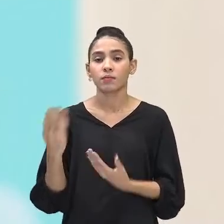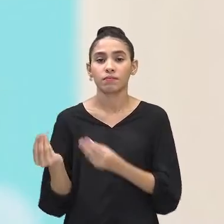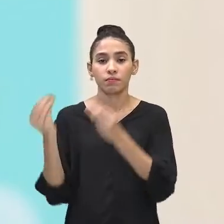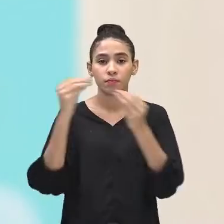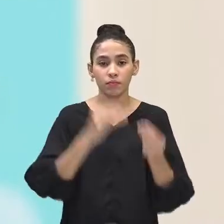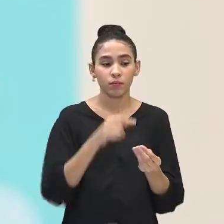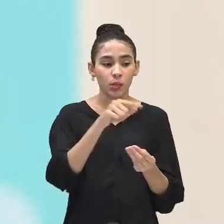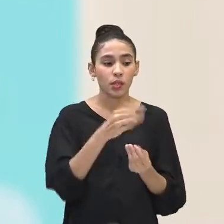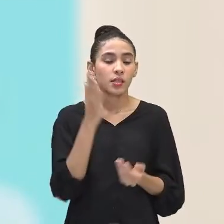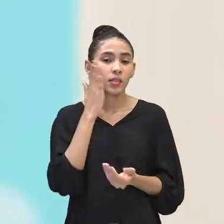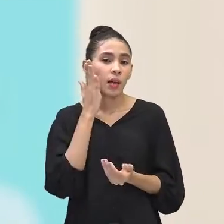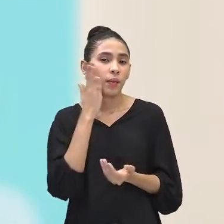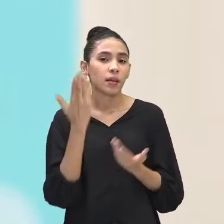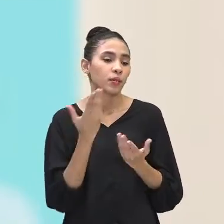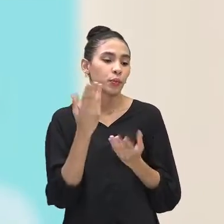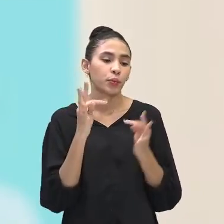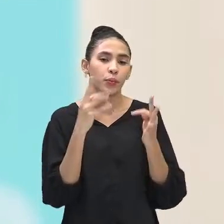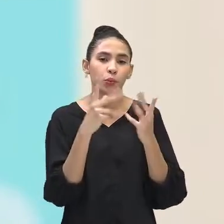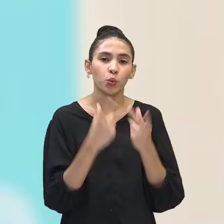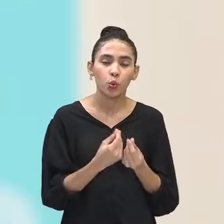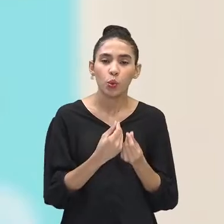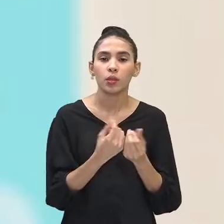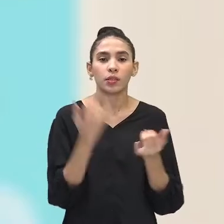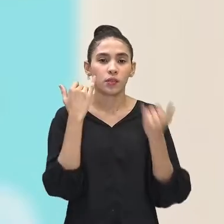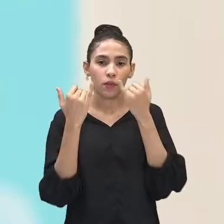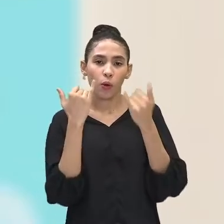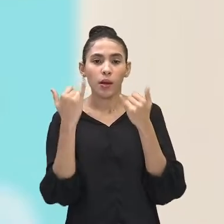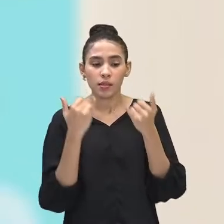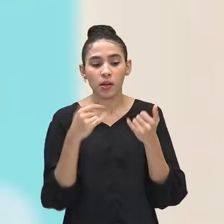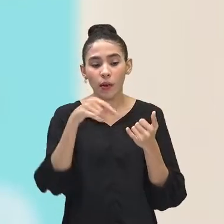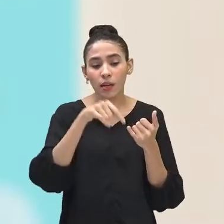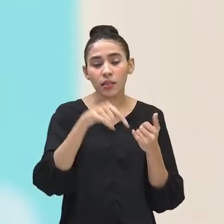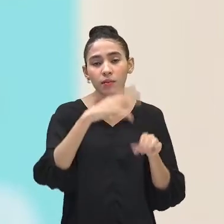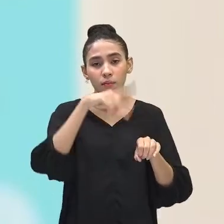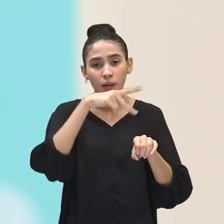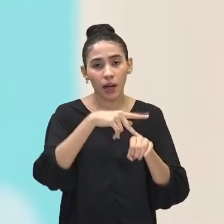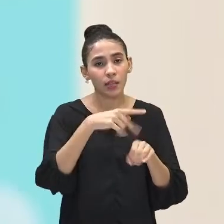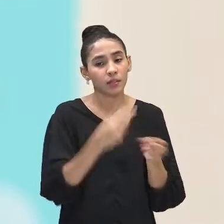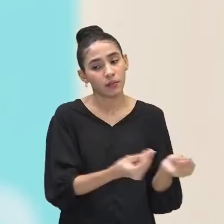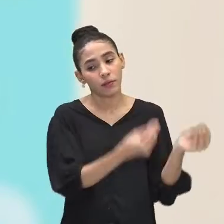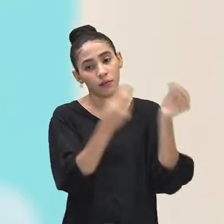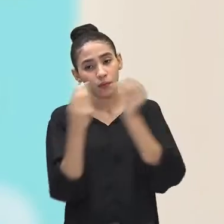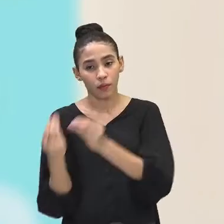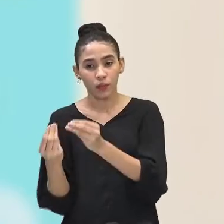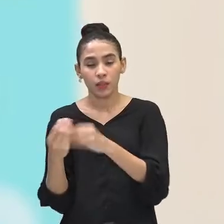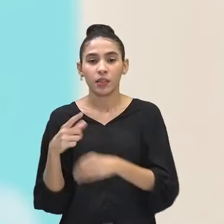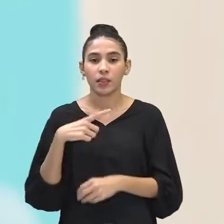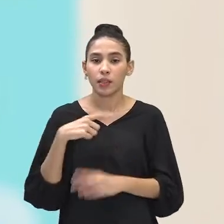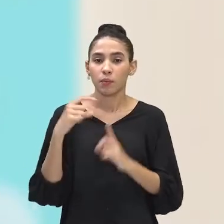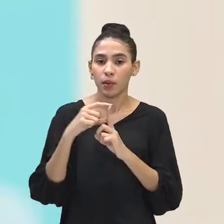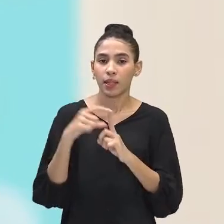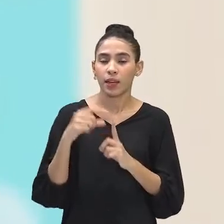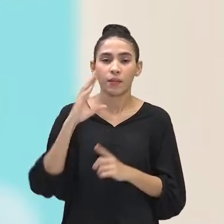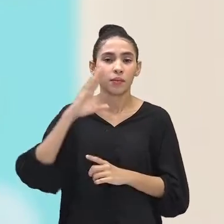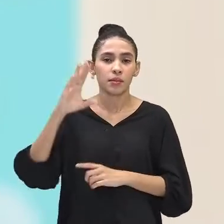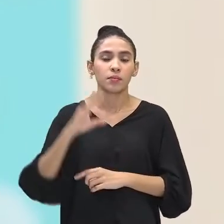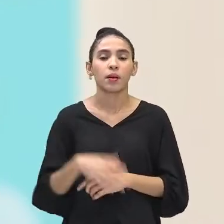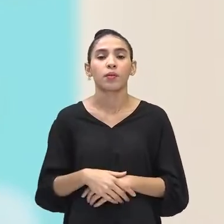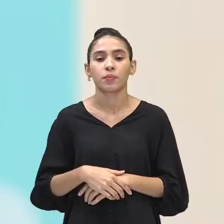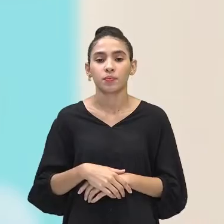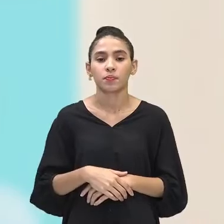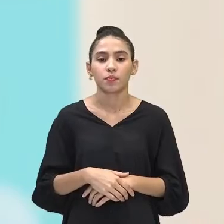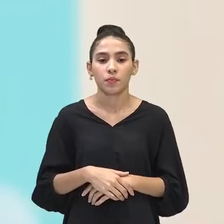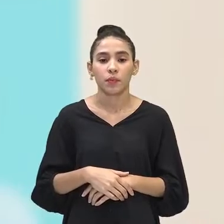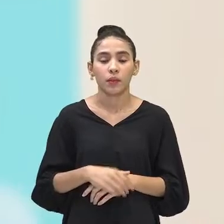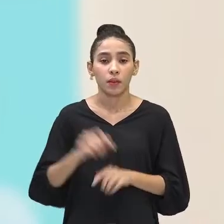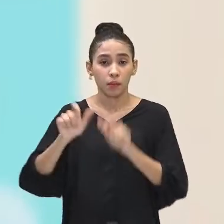está acontecendo ali, você vai me trazer as informações, não é? Existe até uma palavra específica hoje no nosso dia a dia para identificar essas pessoas